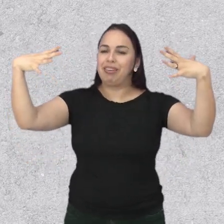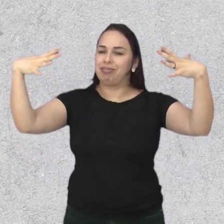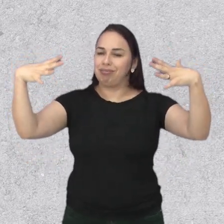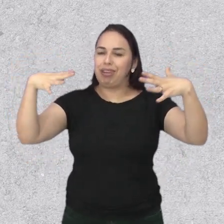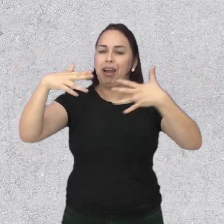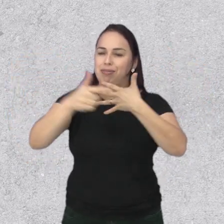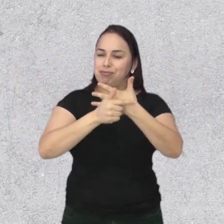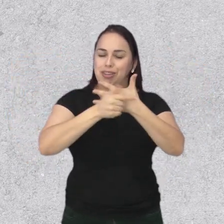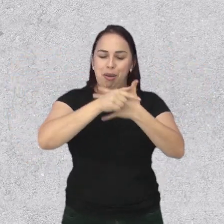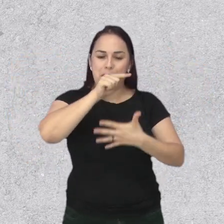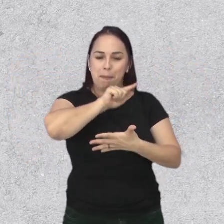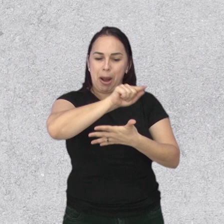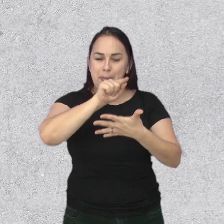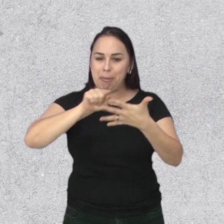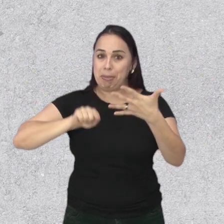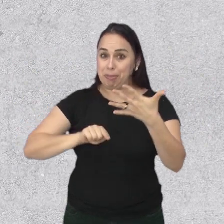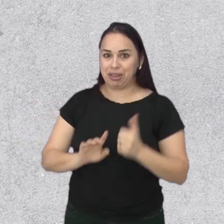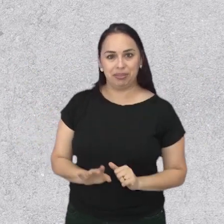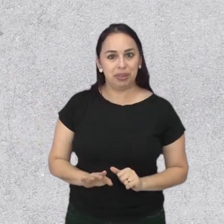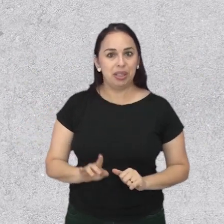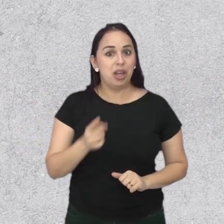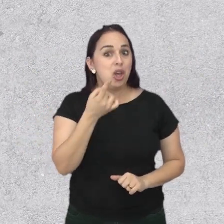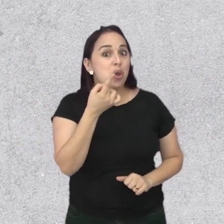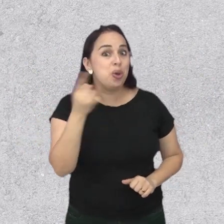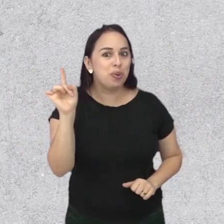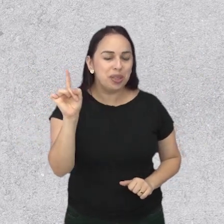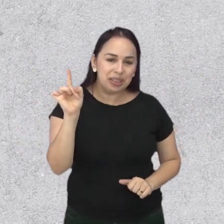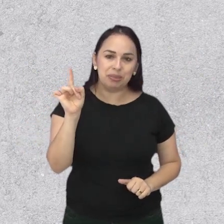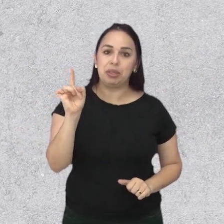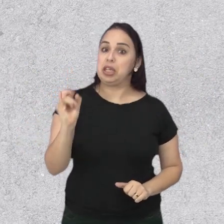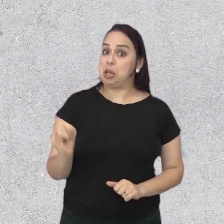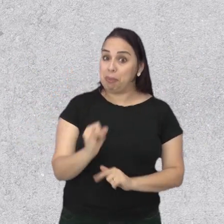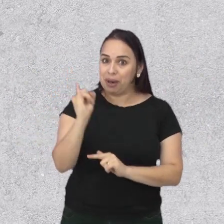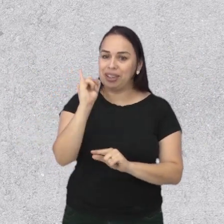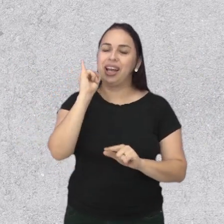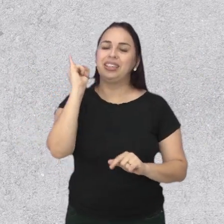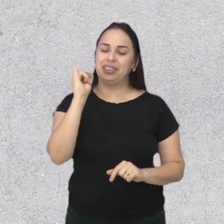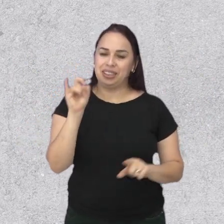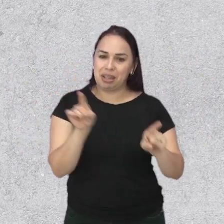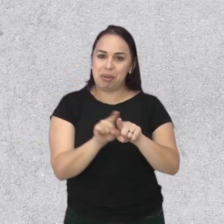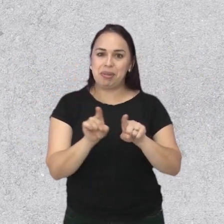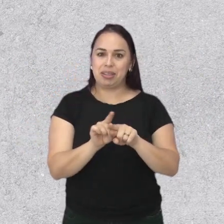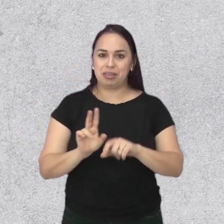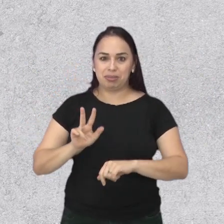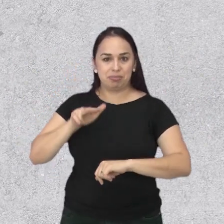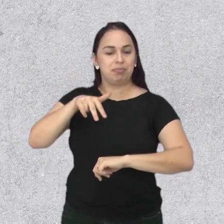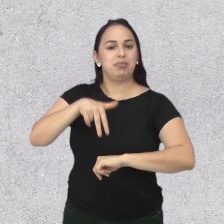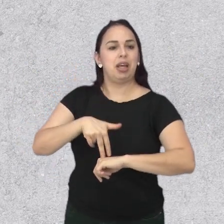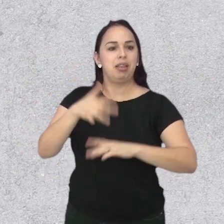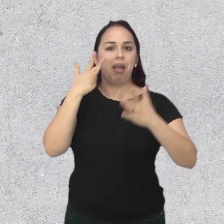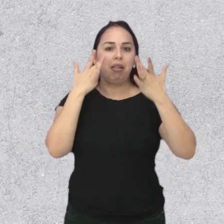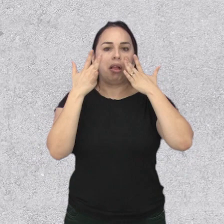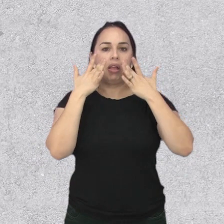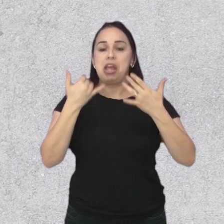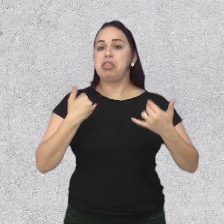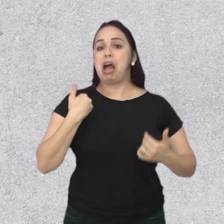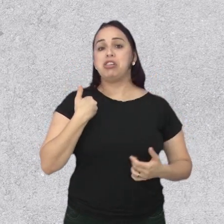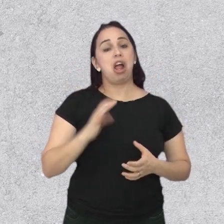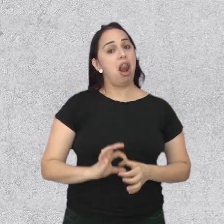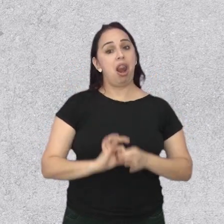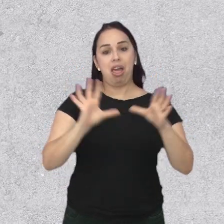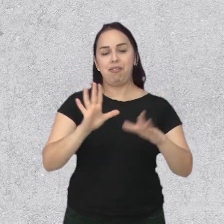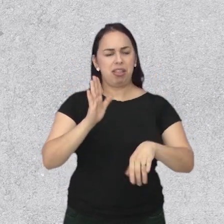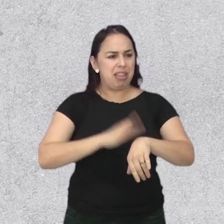iluminação, enfim, tem função para todos os talentos. E por último, mas não menos importante, dá para fazer teatro em